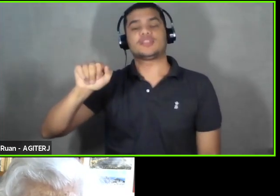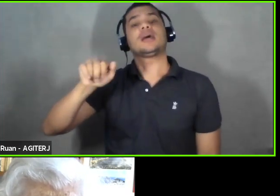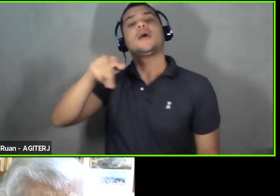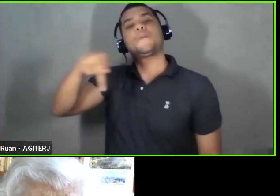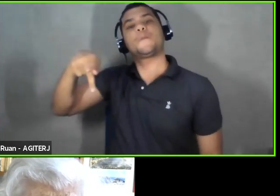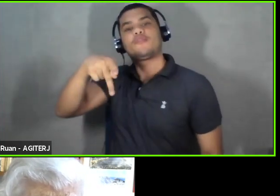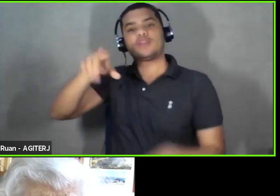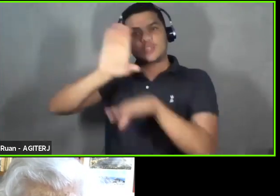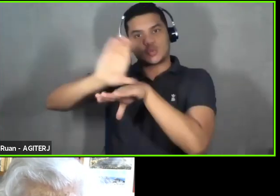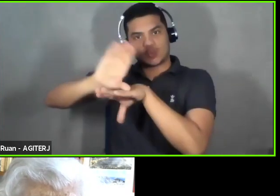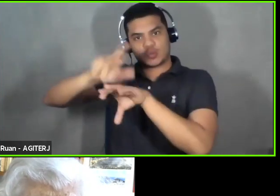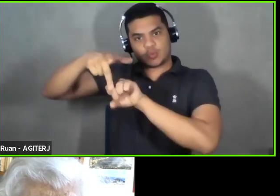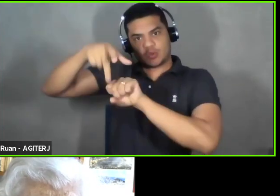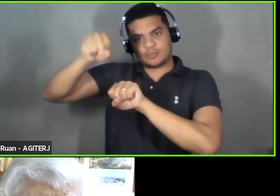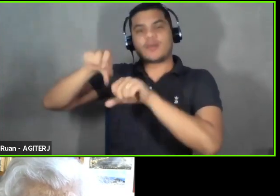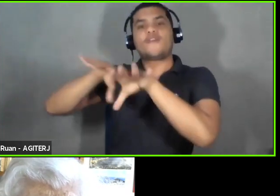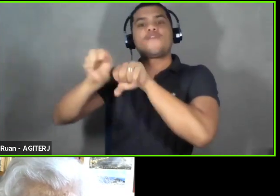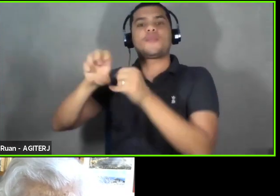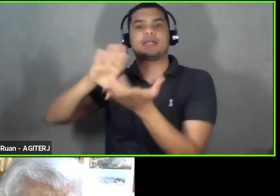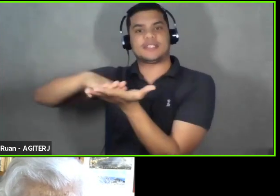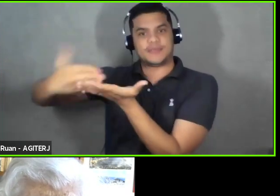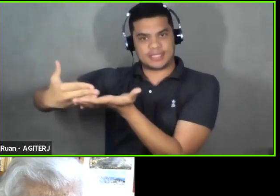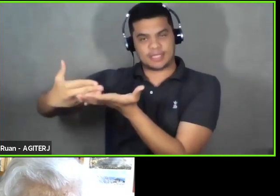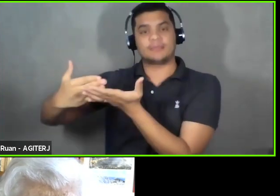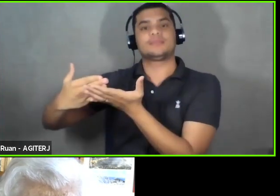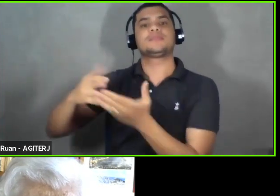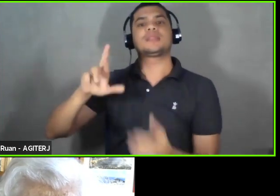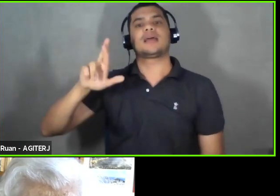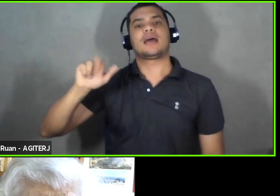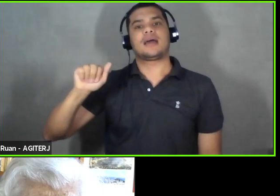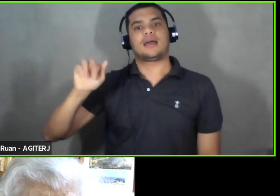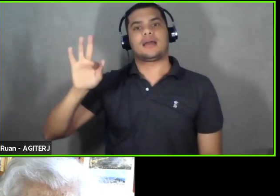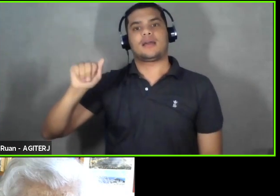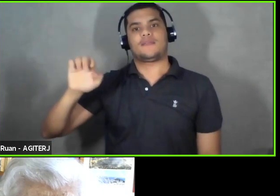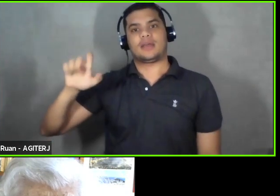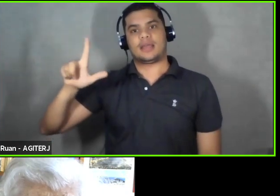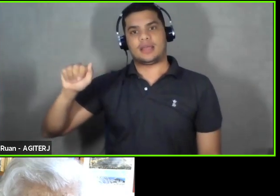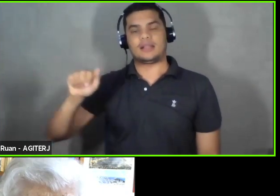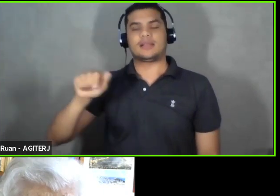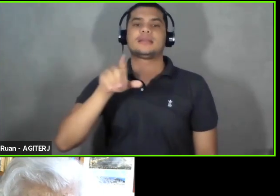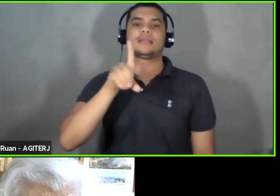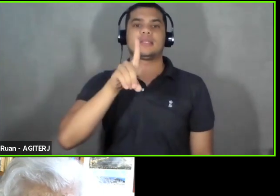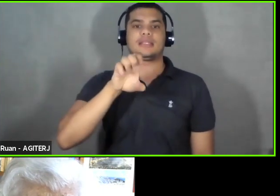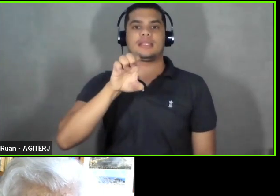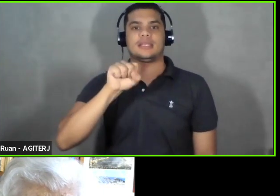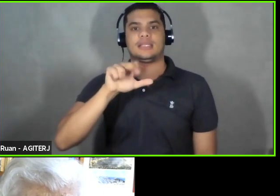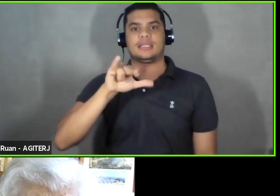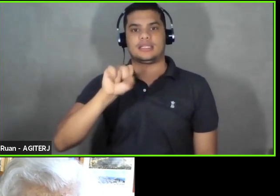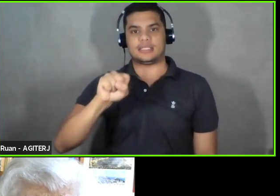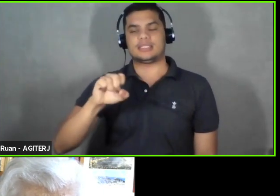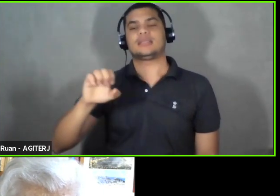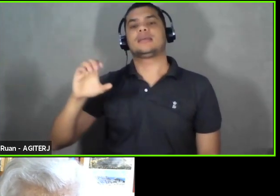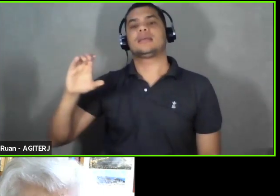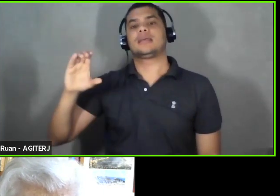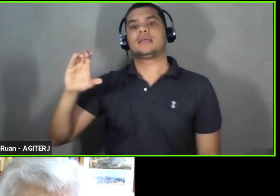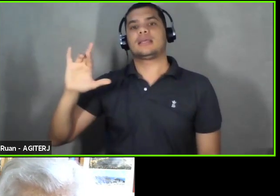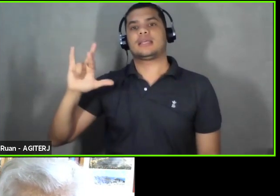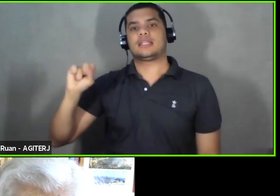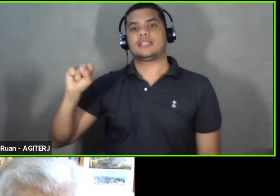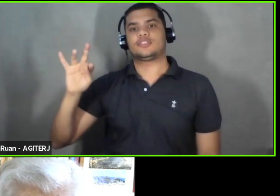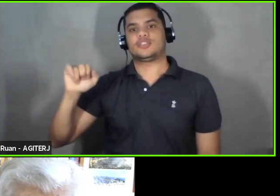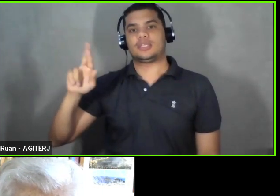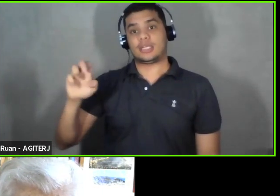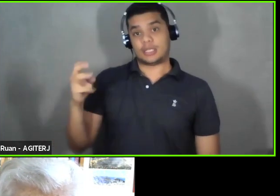em formação de intérpretes, Rafaela Quental, Denise Vasconcelos e Cristiano Sanches, são uma evidência